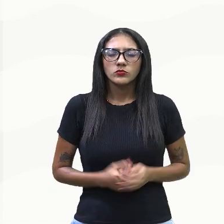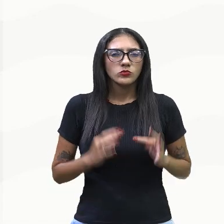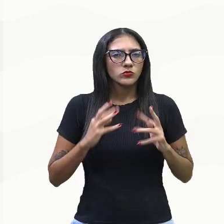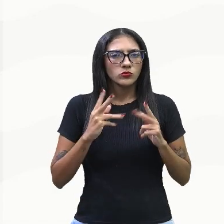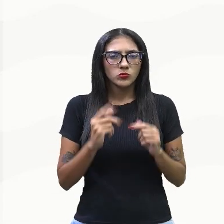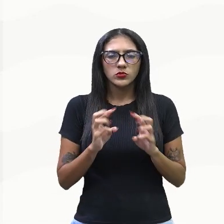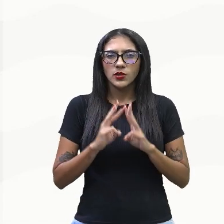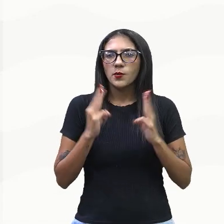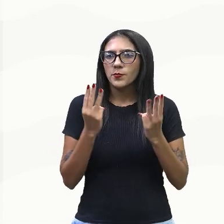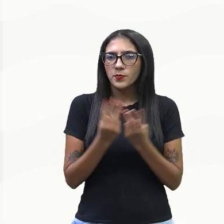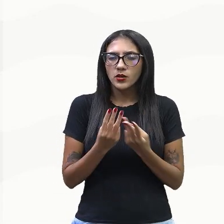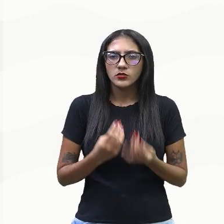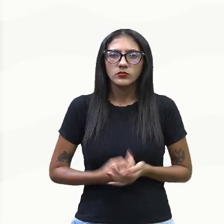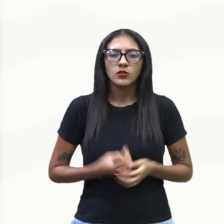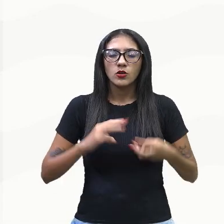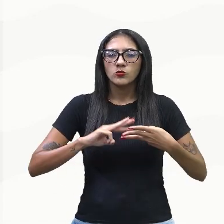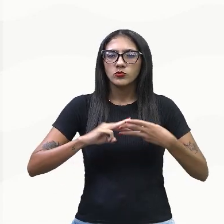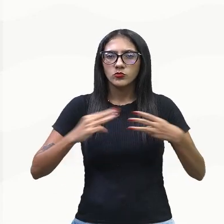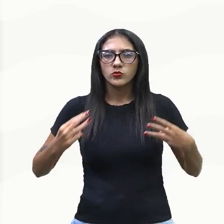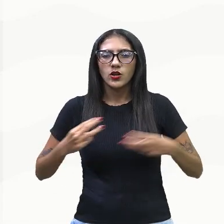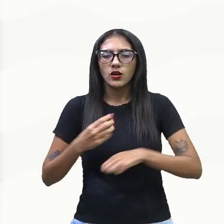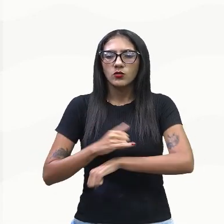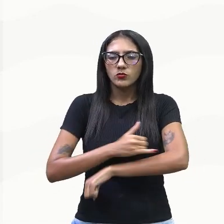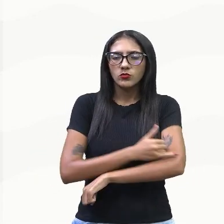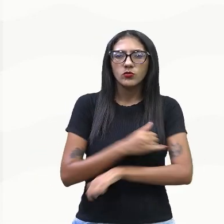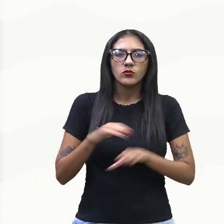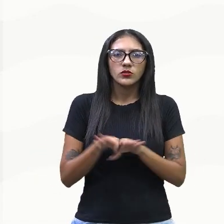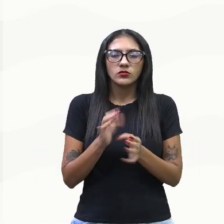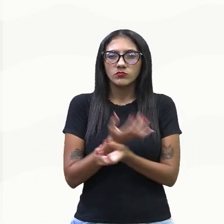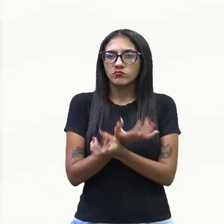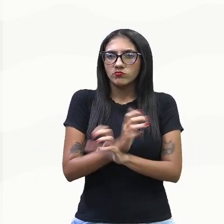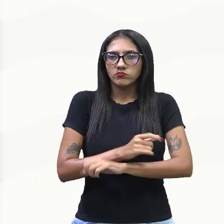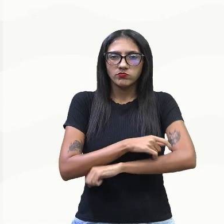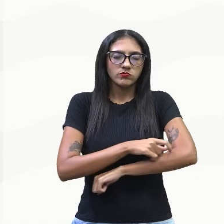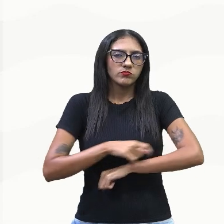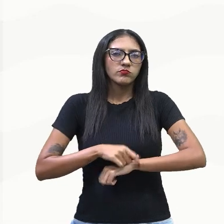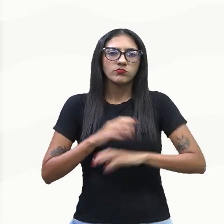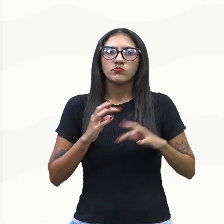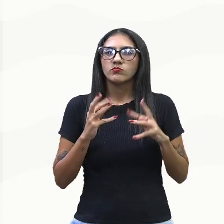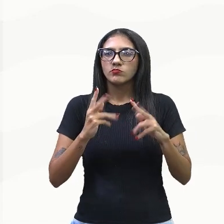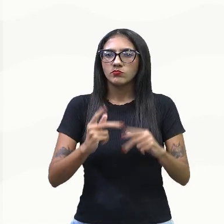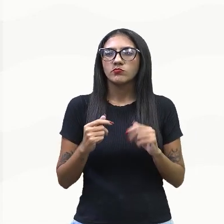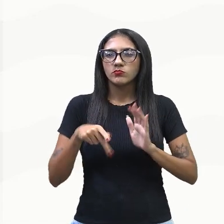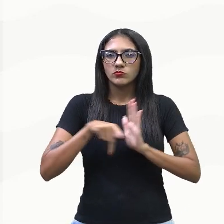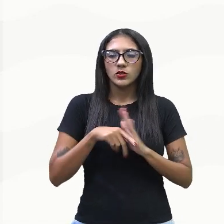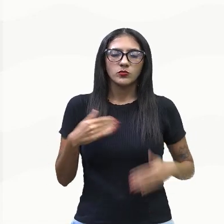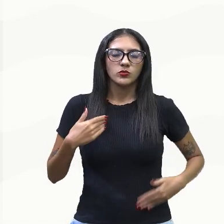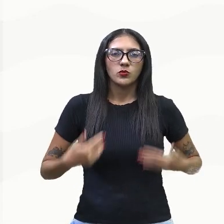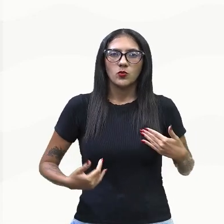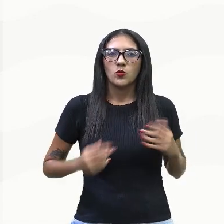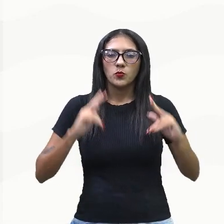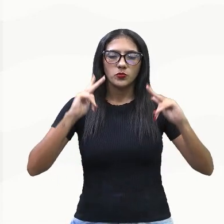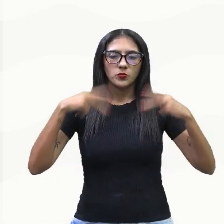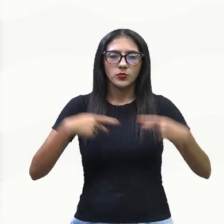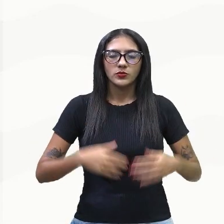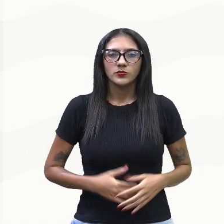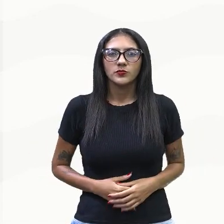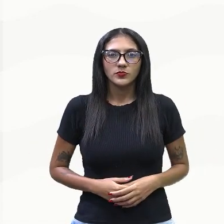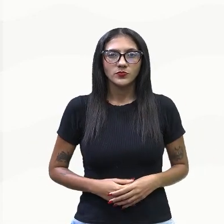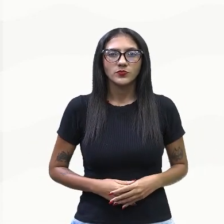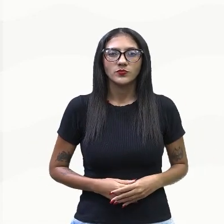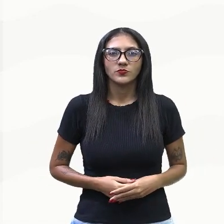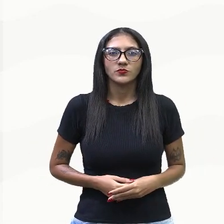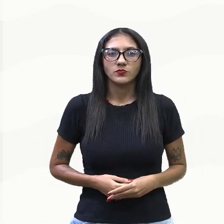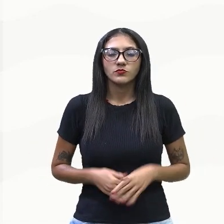muscular, a massa de gordura e a massa óssea, a composição do nosso corpo. Então, se o